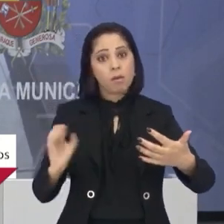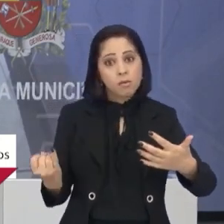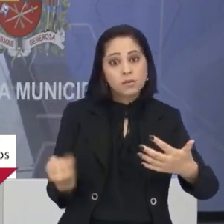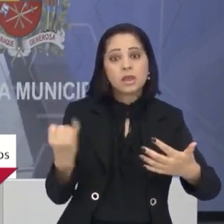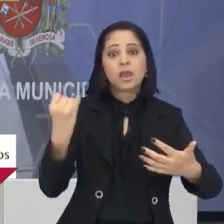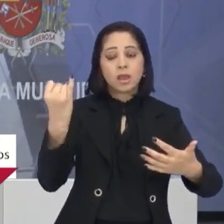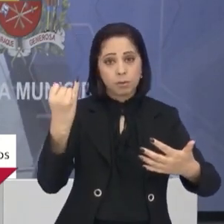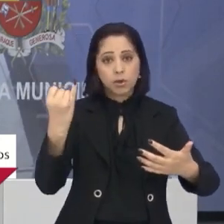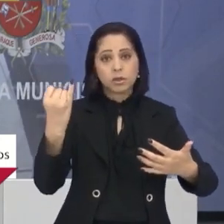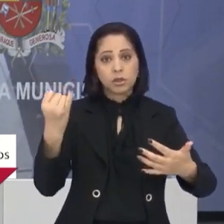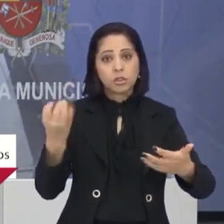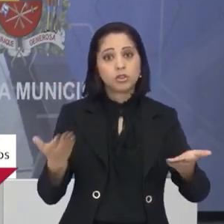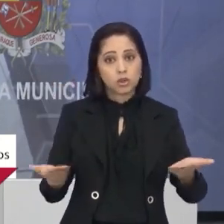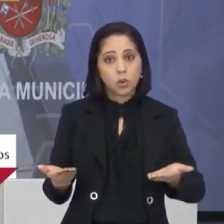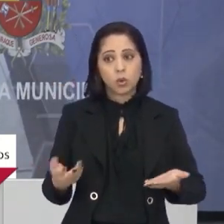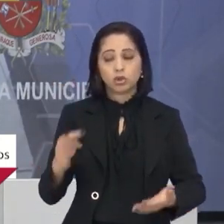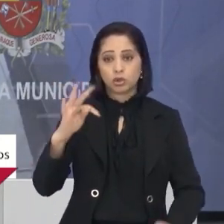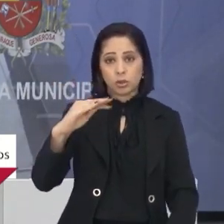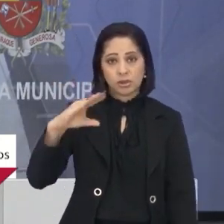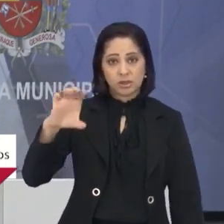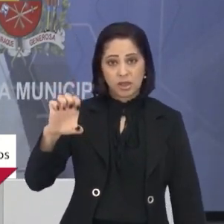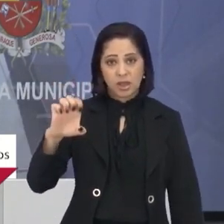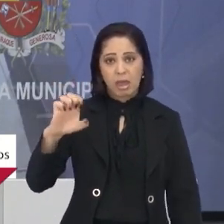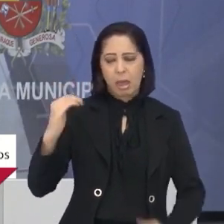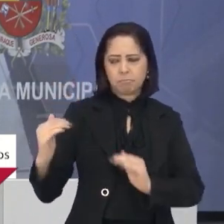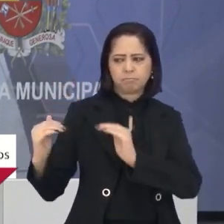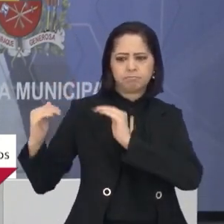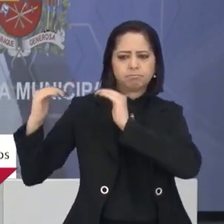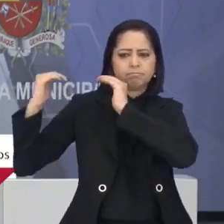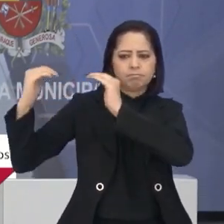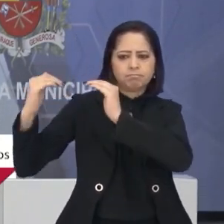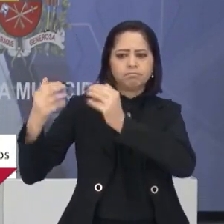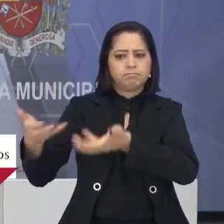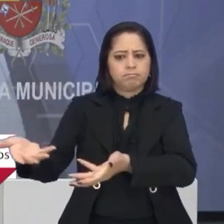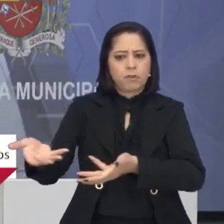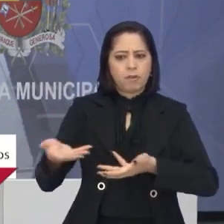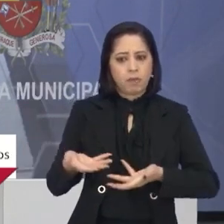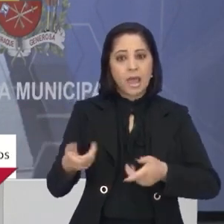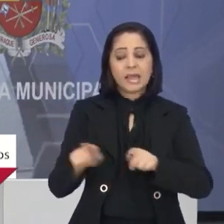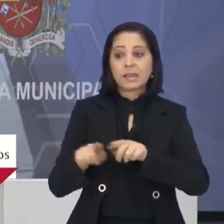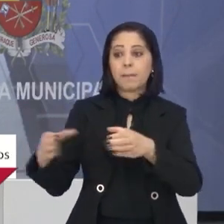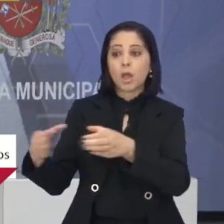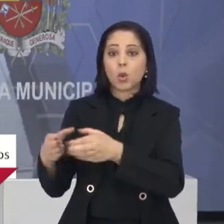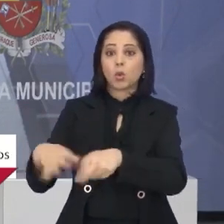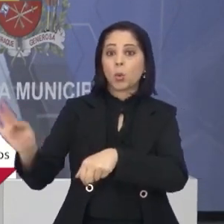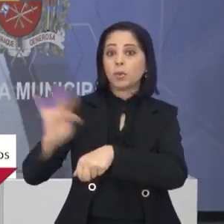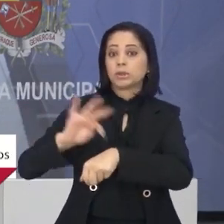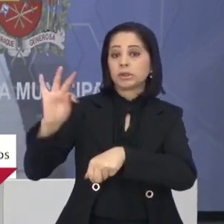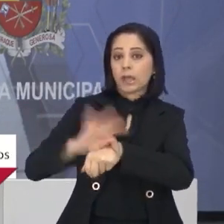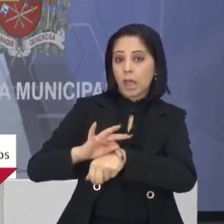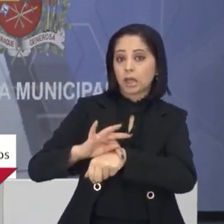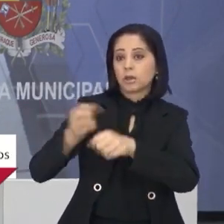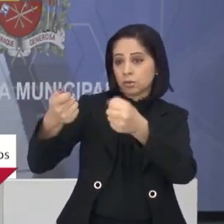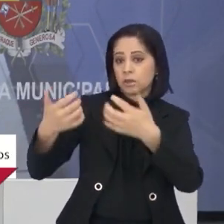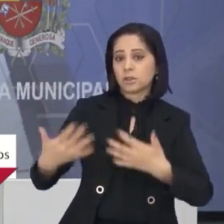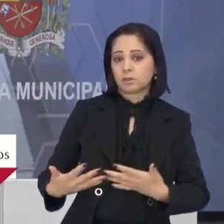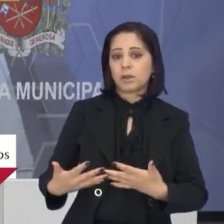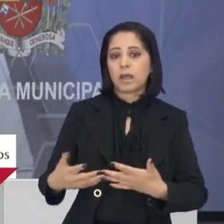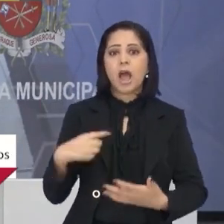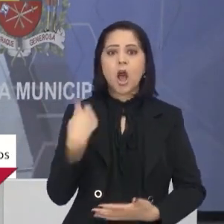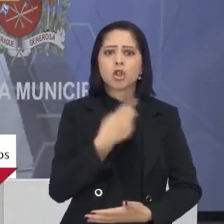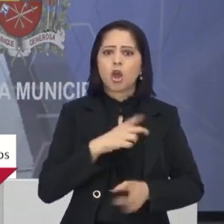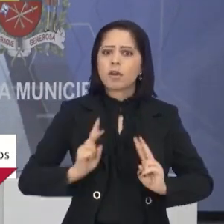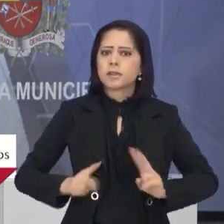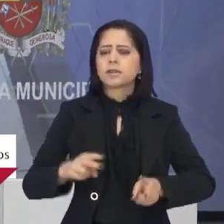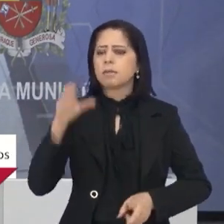recebermos o Tribunal não só eh as autoridades do tribunal mas também a equipe técnica para vir aqui falar conosco né Nós aprendemos